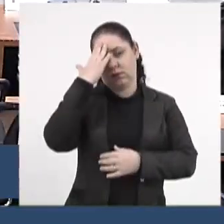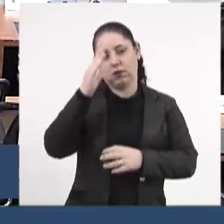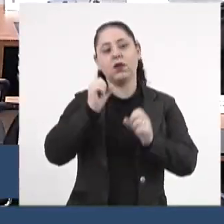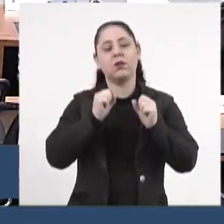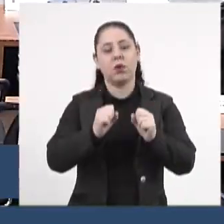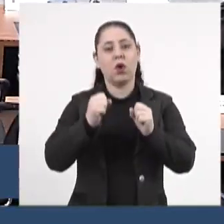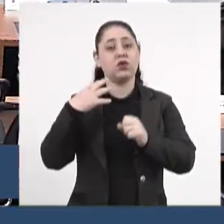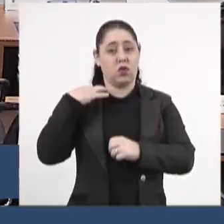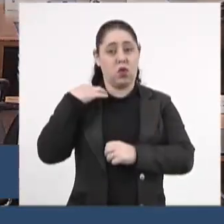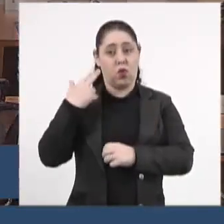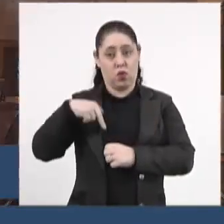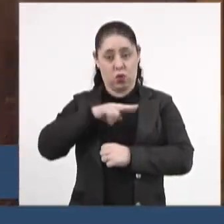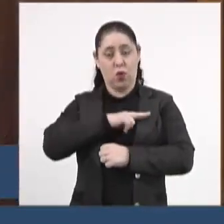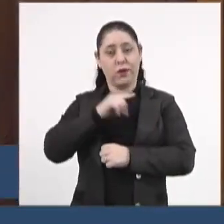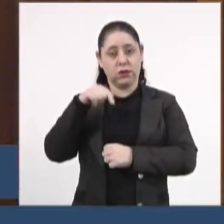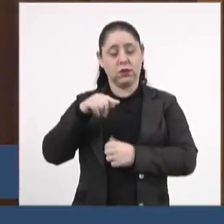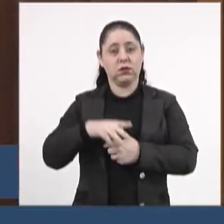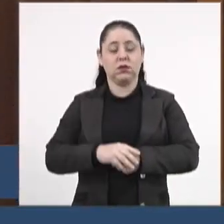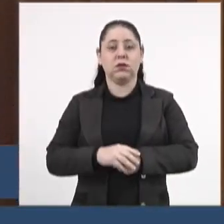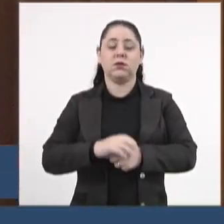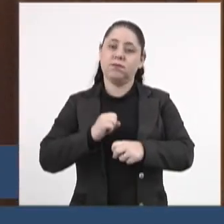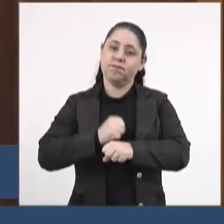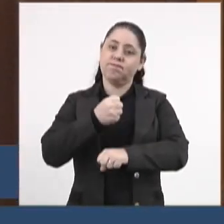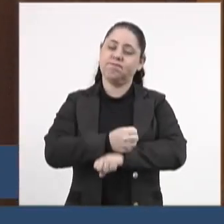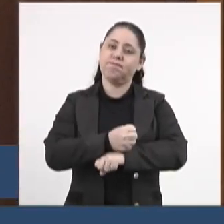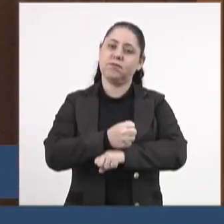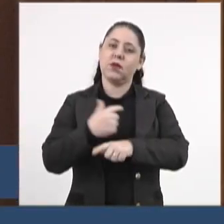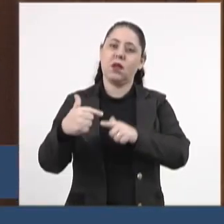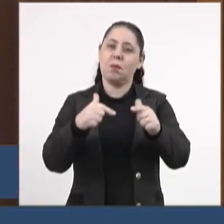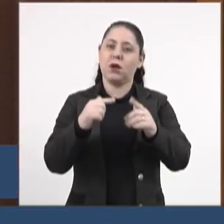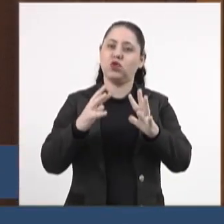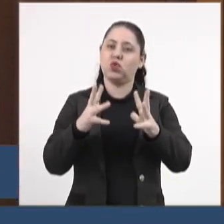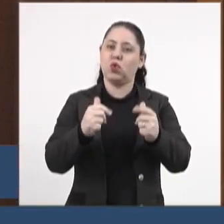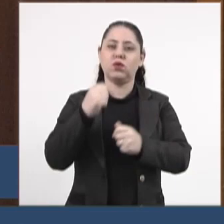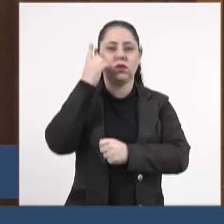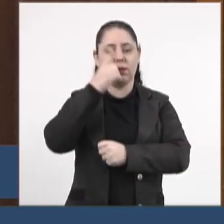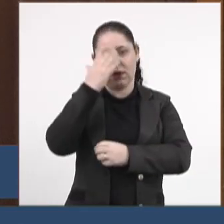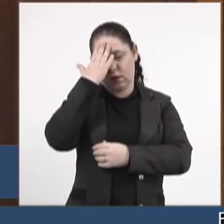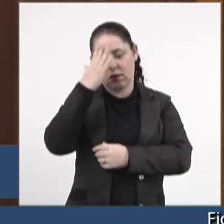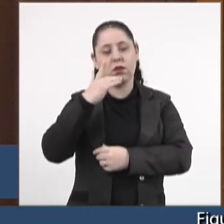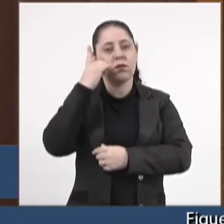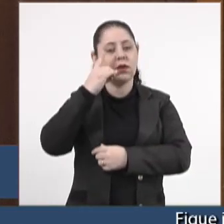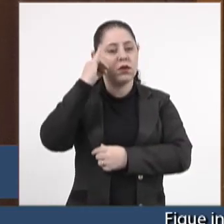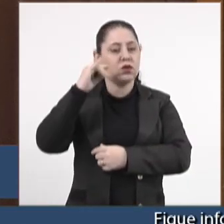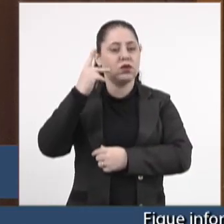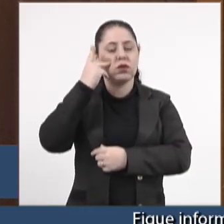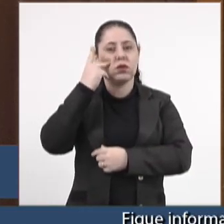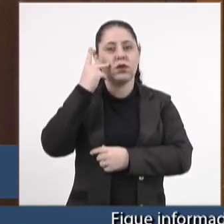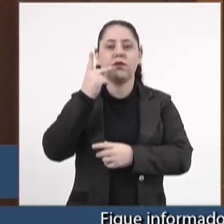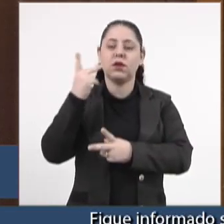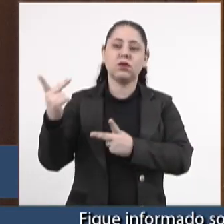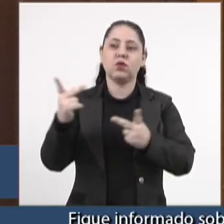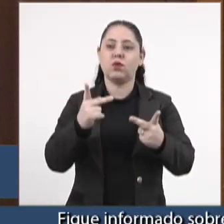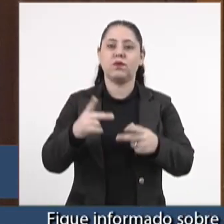e pode contar sempre com o empenho e com a dedicação de todos os deputados aqui. Agradeço ao deputado João Henrique pelo